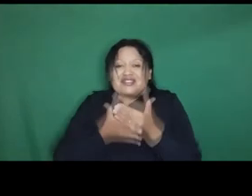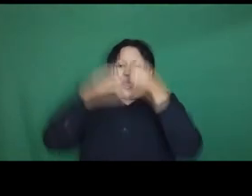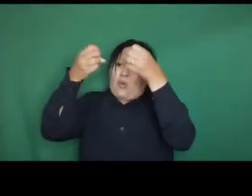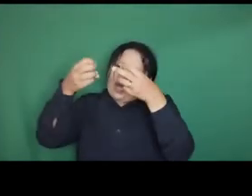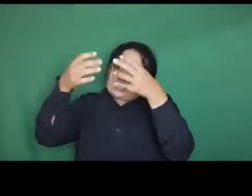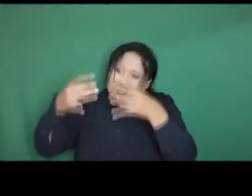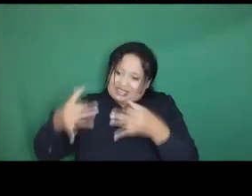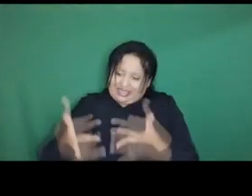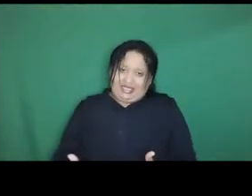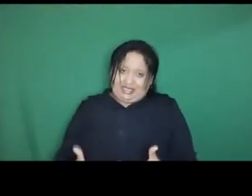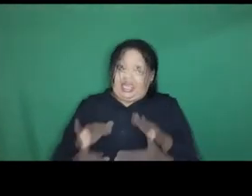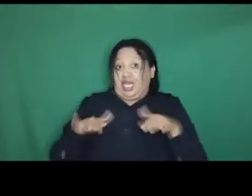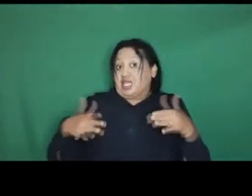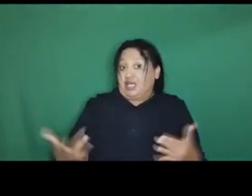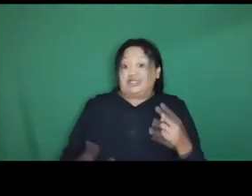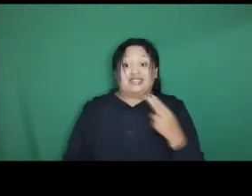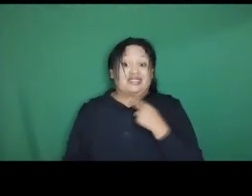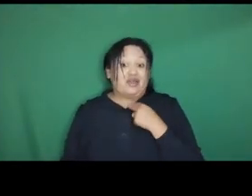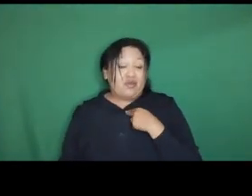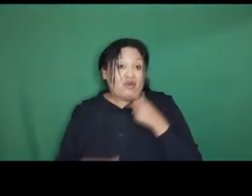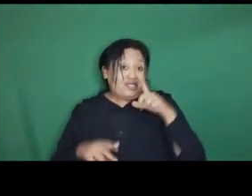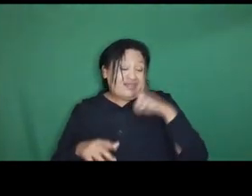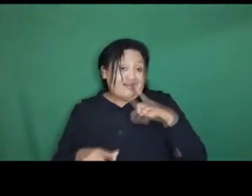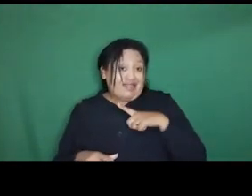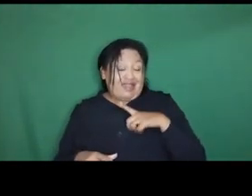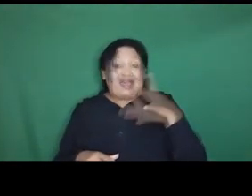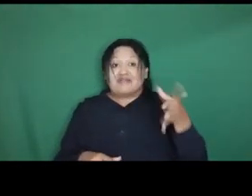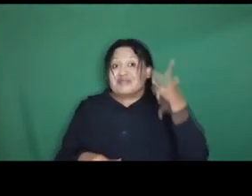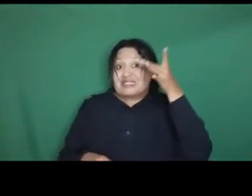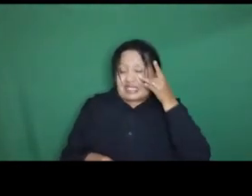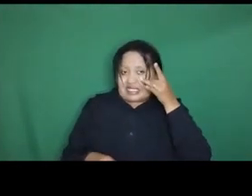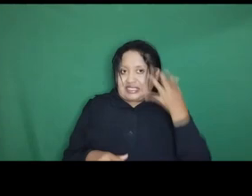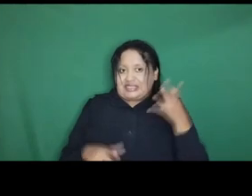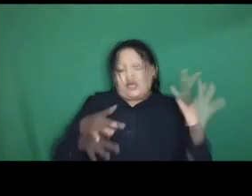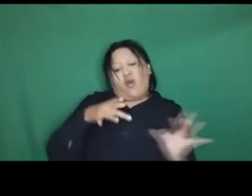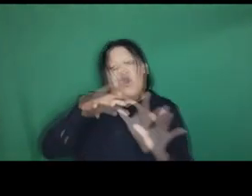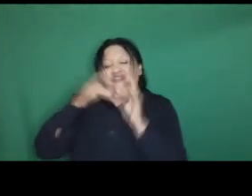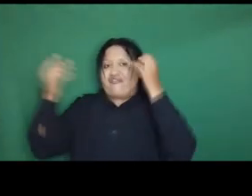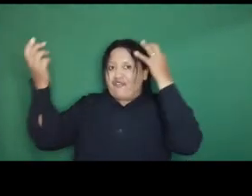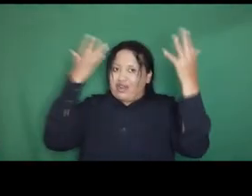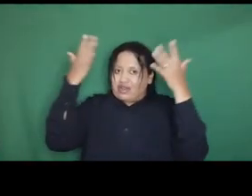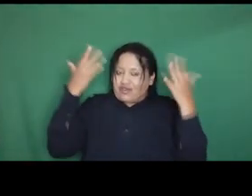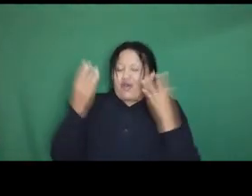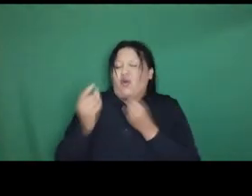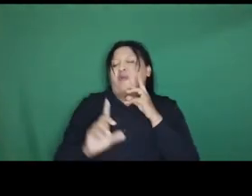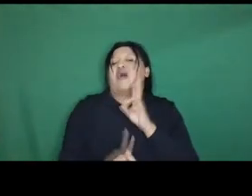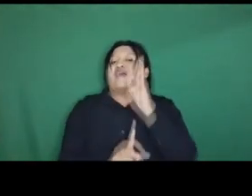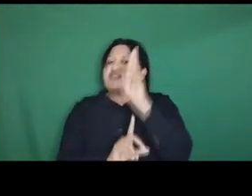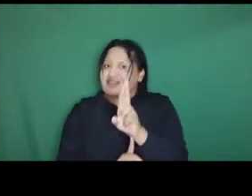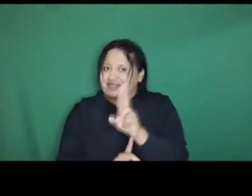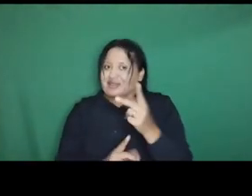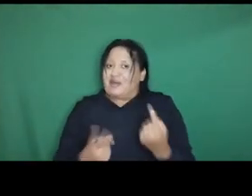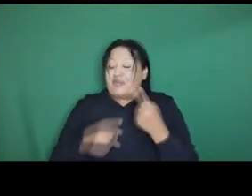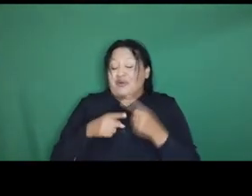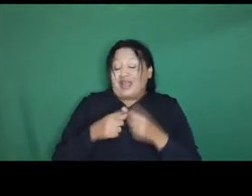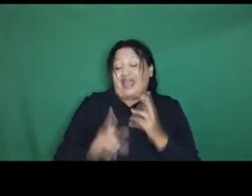gente a gente não pode ter aí a presença né de uma corrente filosófica como referência que é a